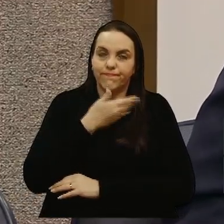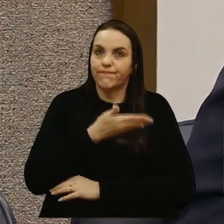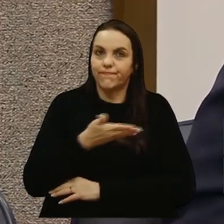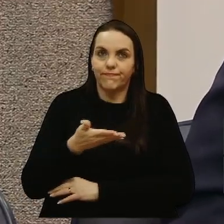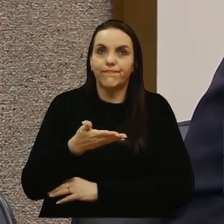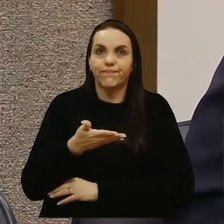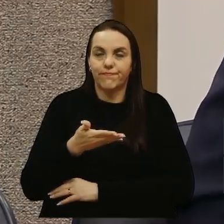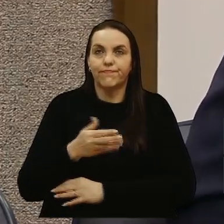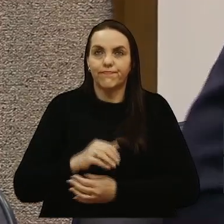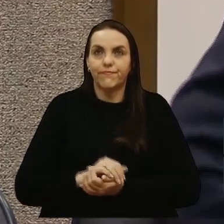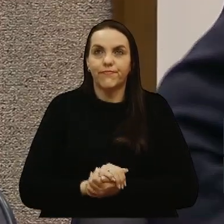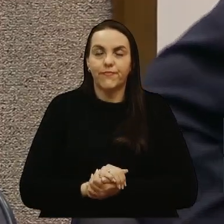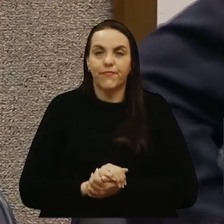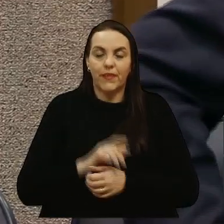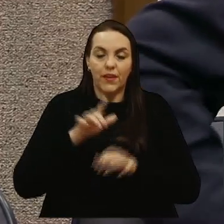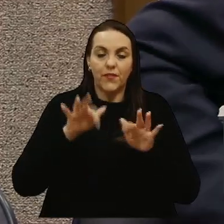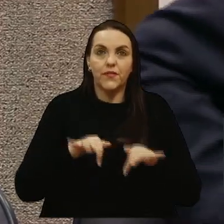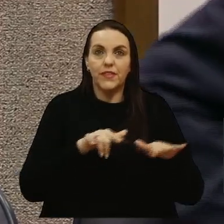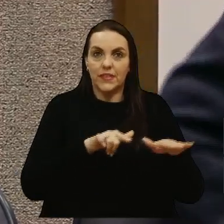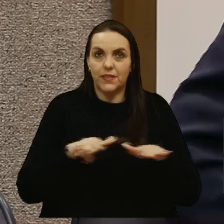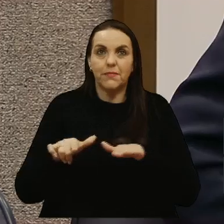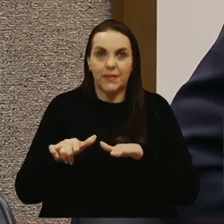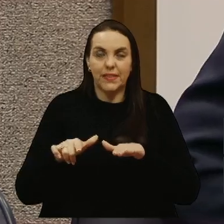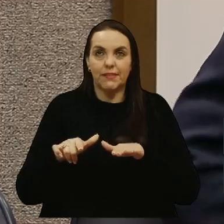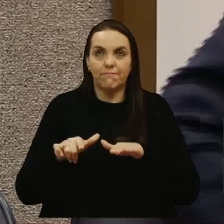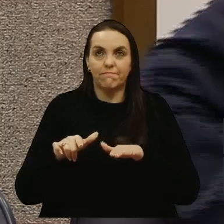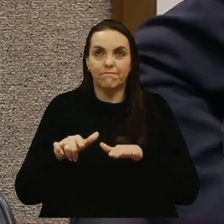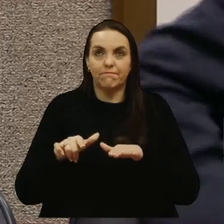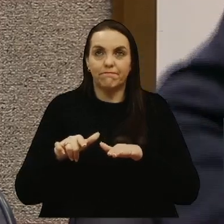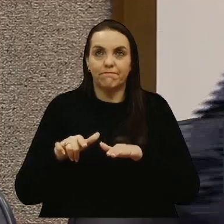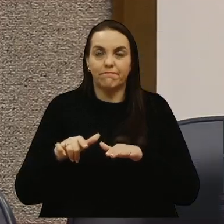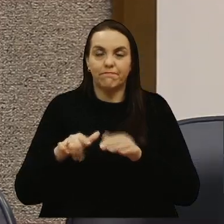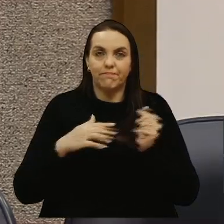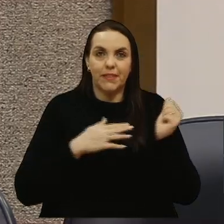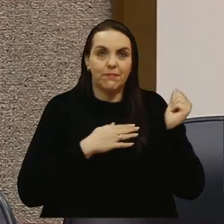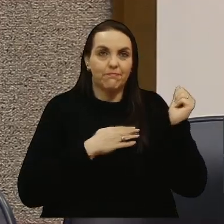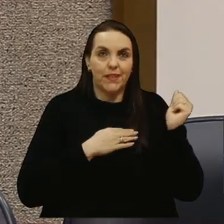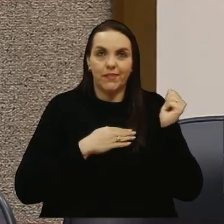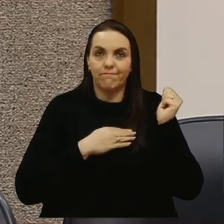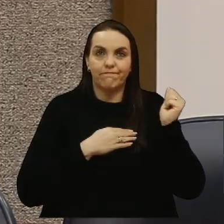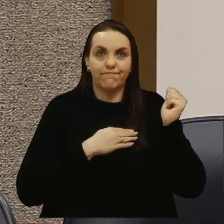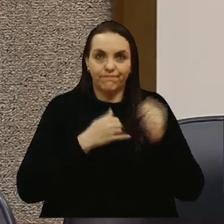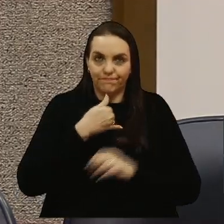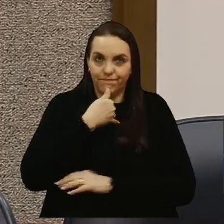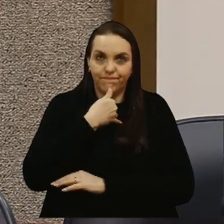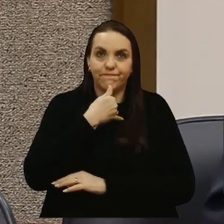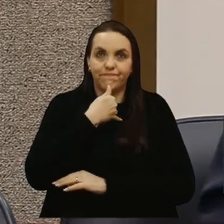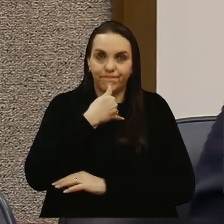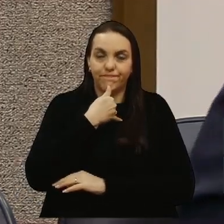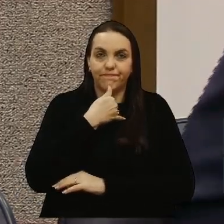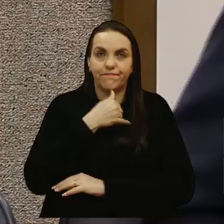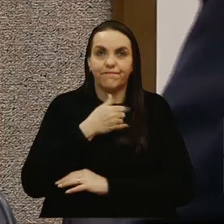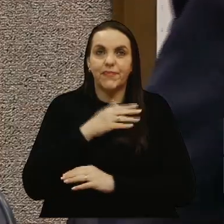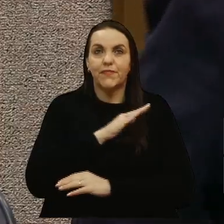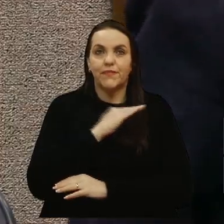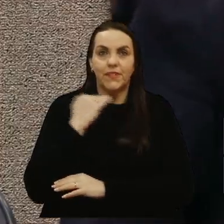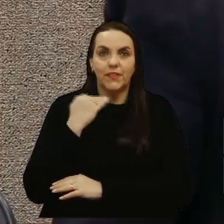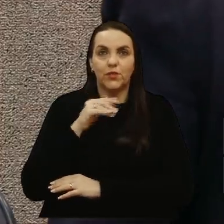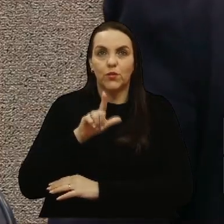neste final de semana os bailes ficaram mais tristes. Nós perdemos o Luiz Carlos